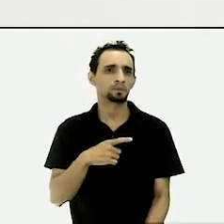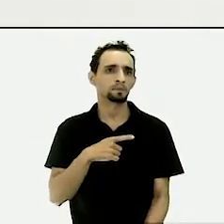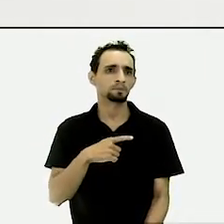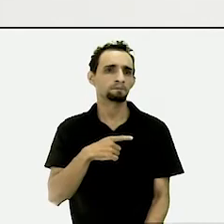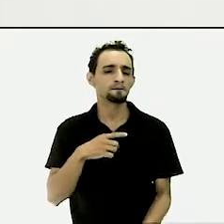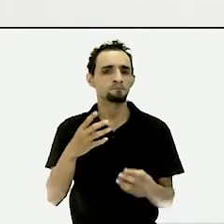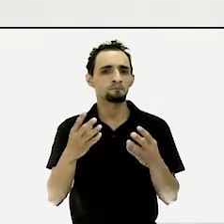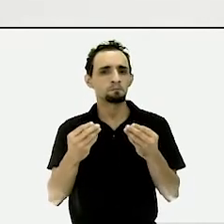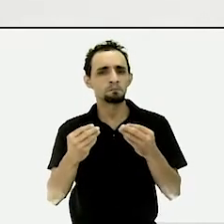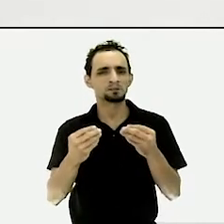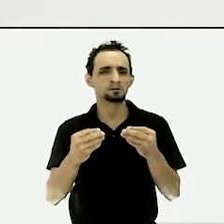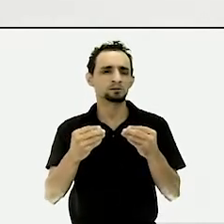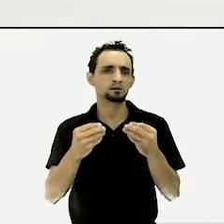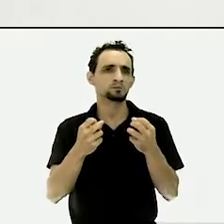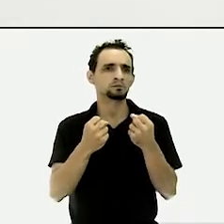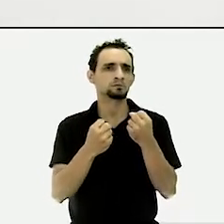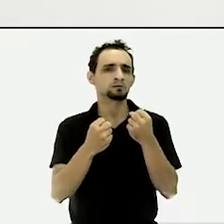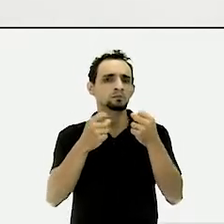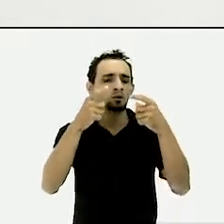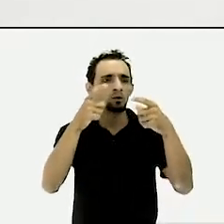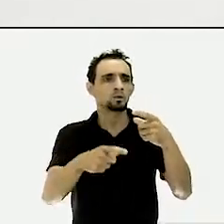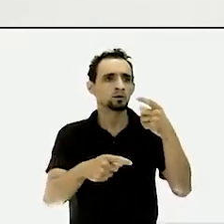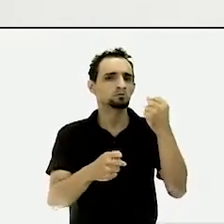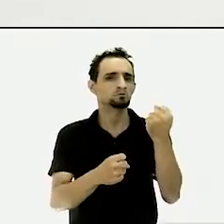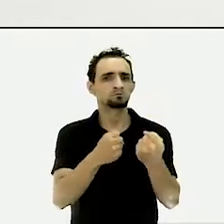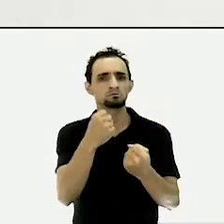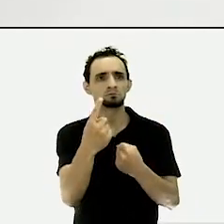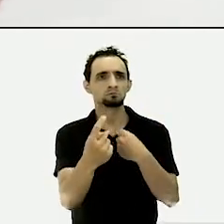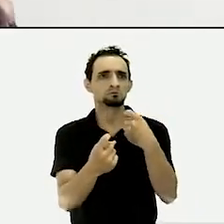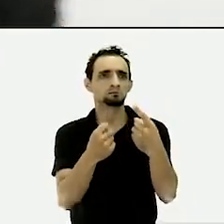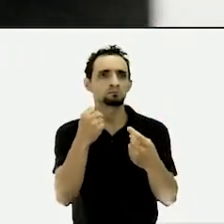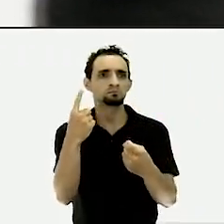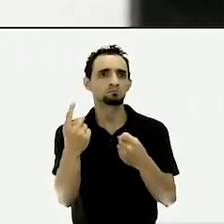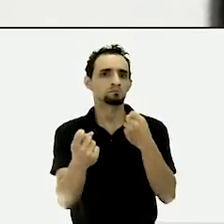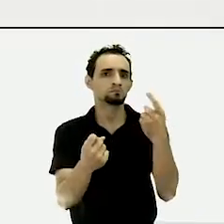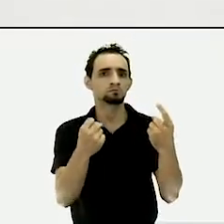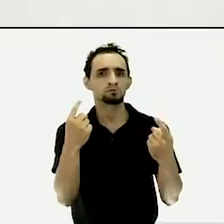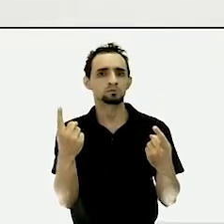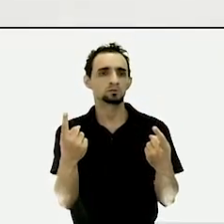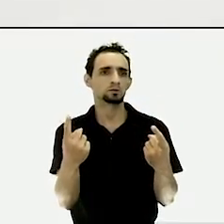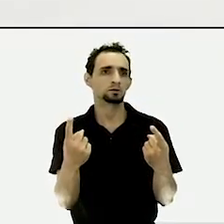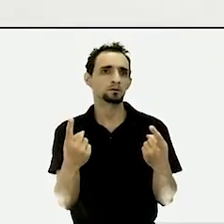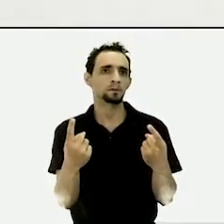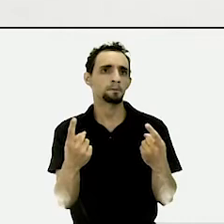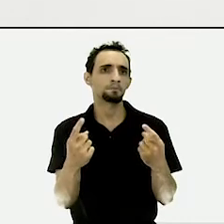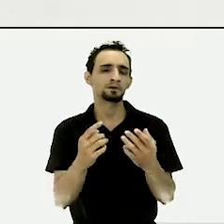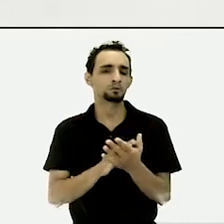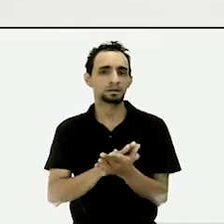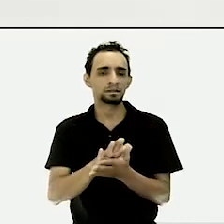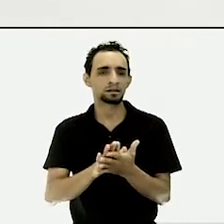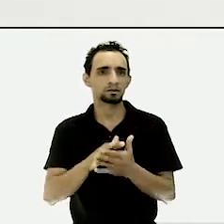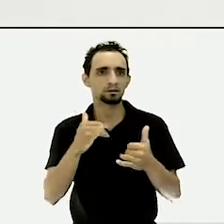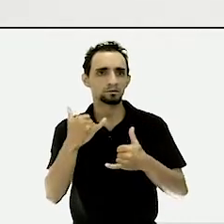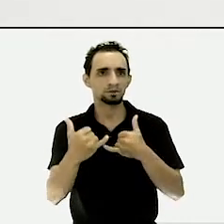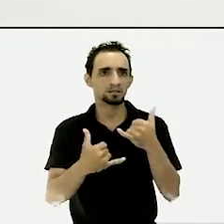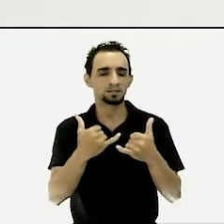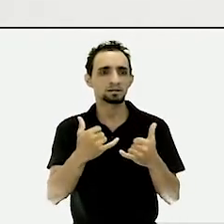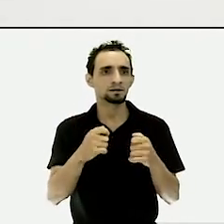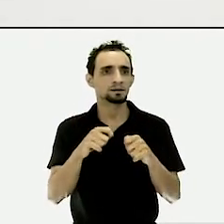De longe eu não consigo falar o nome de todos. Ainda com máscara e sem óculos, né? Então é o seguinte, ó, fiquem tranquilos.